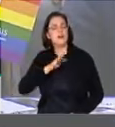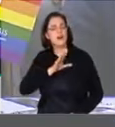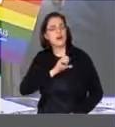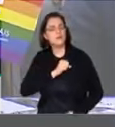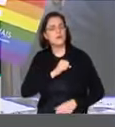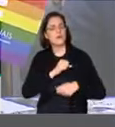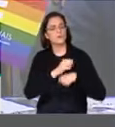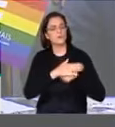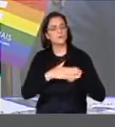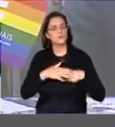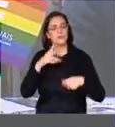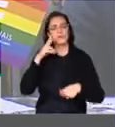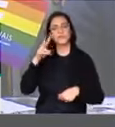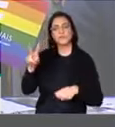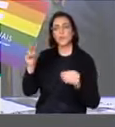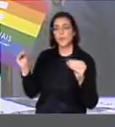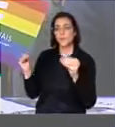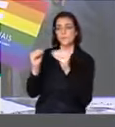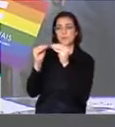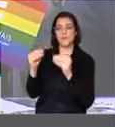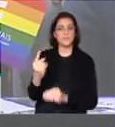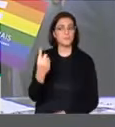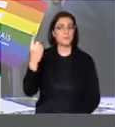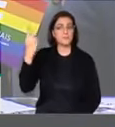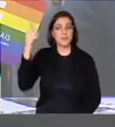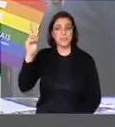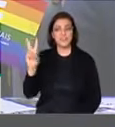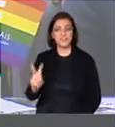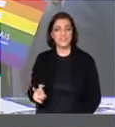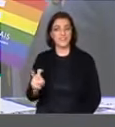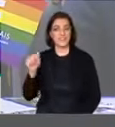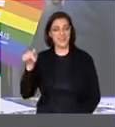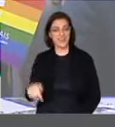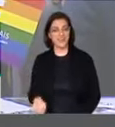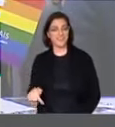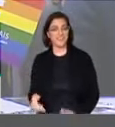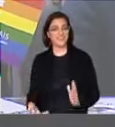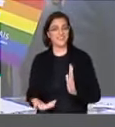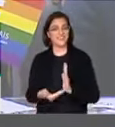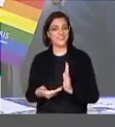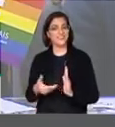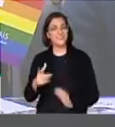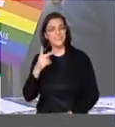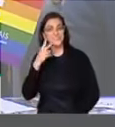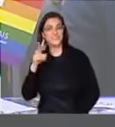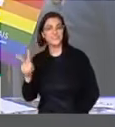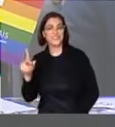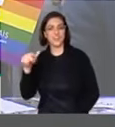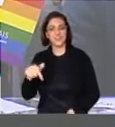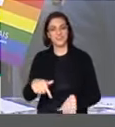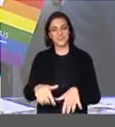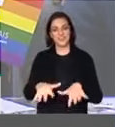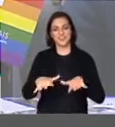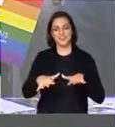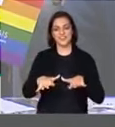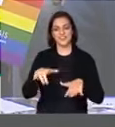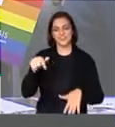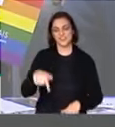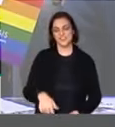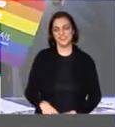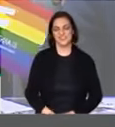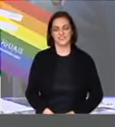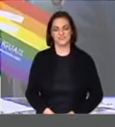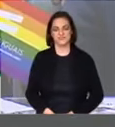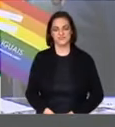beijo histórico que nós vimos pela primeira vez nesta casa, neste plenário, não nesta casa,